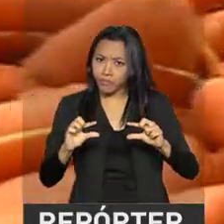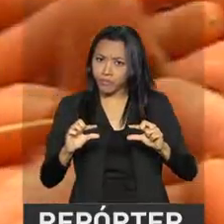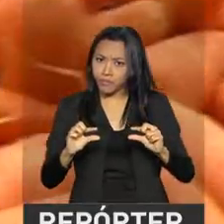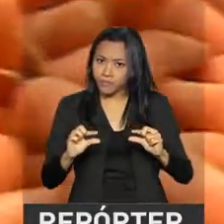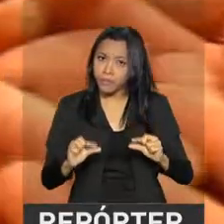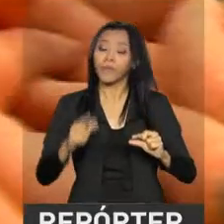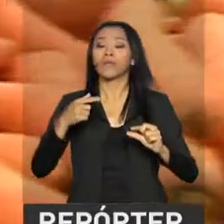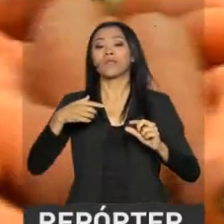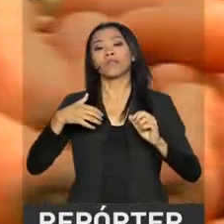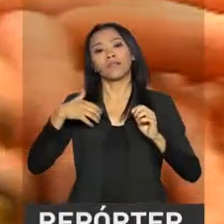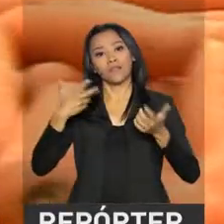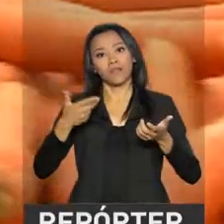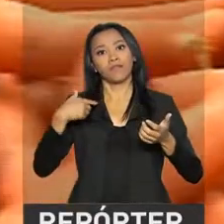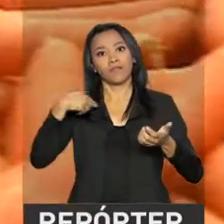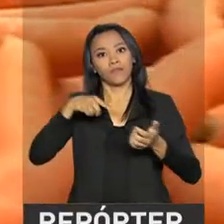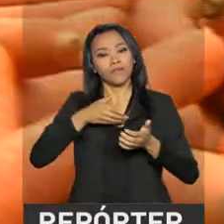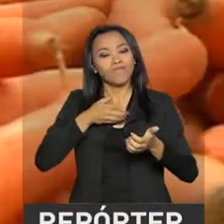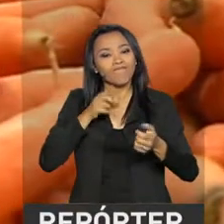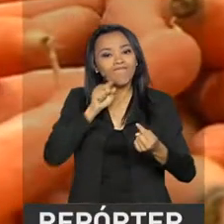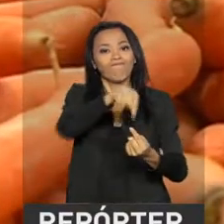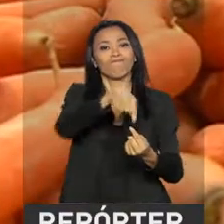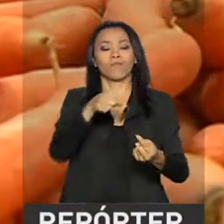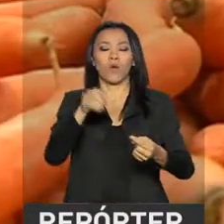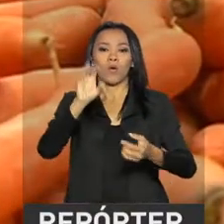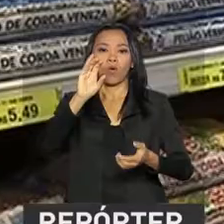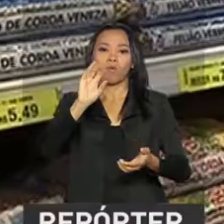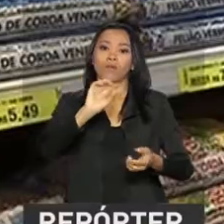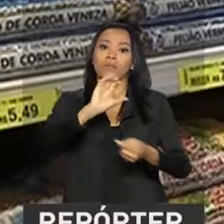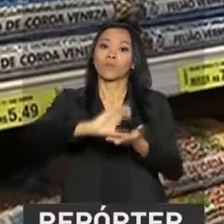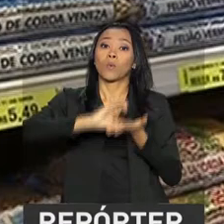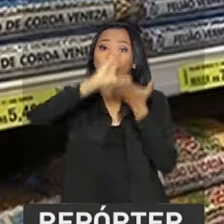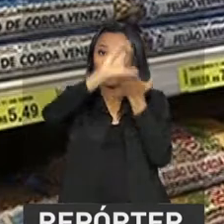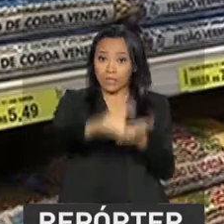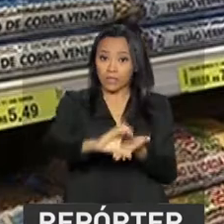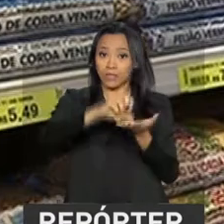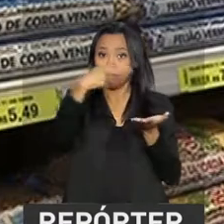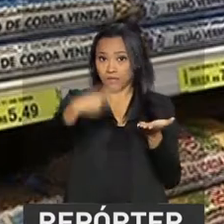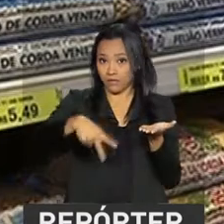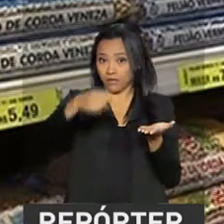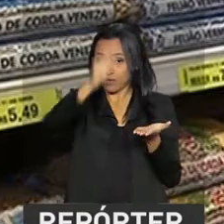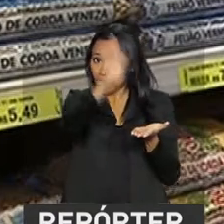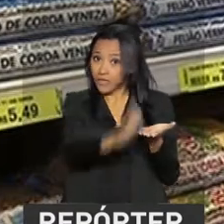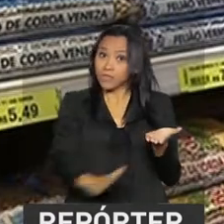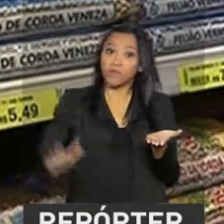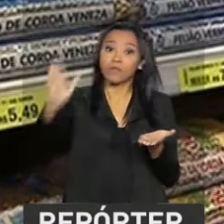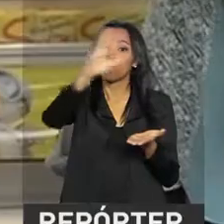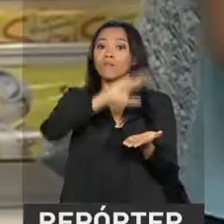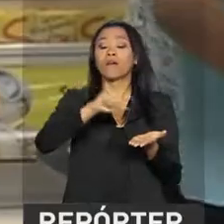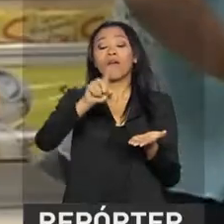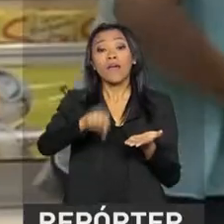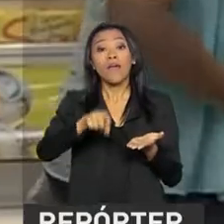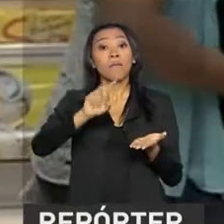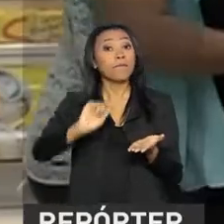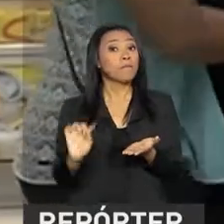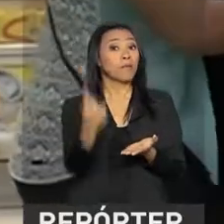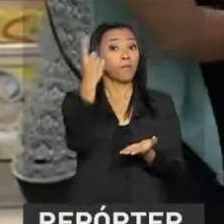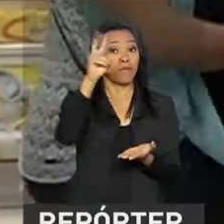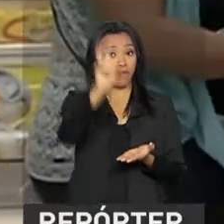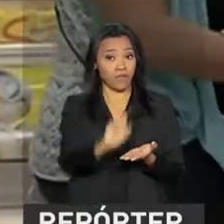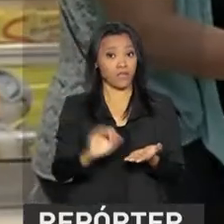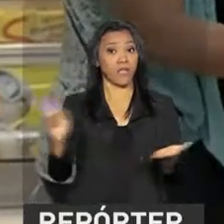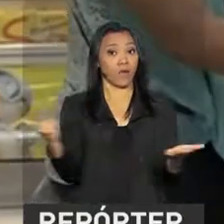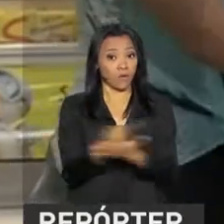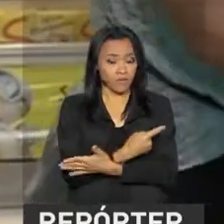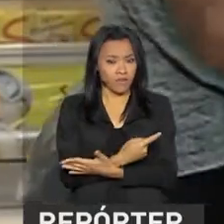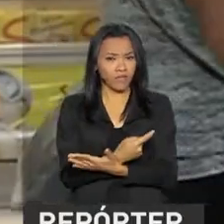monetário nacional para acomodar possíveis crises ou choque de preço é a primeira vez que isso ocorre desde a